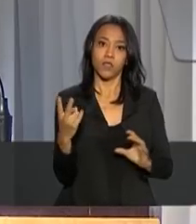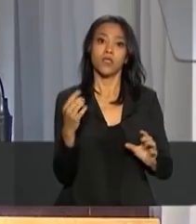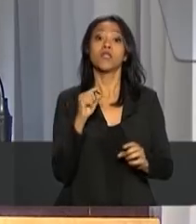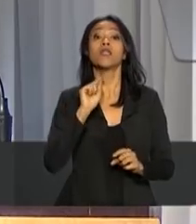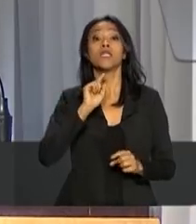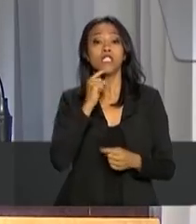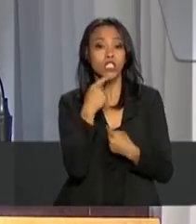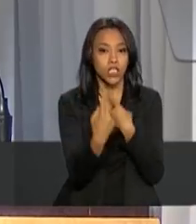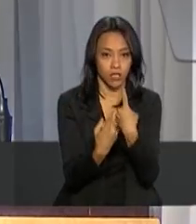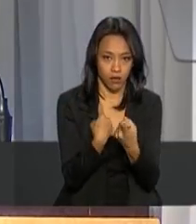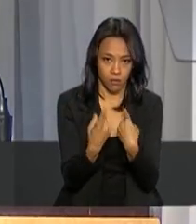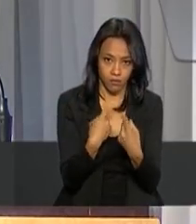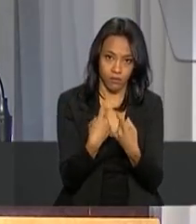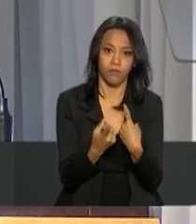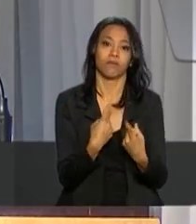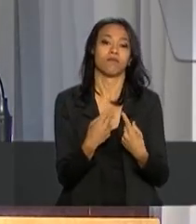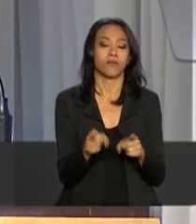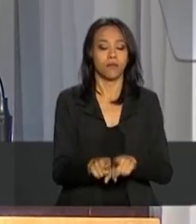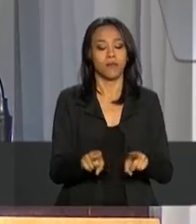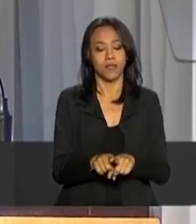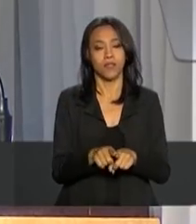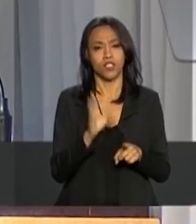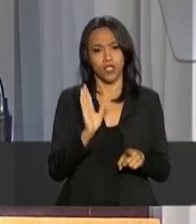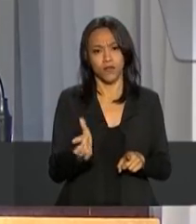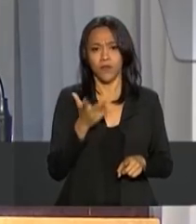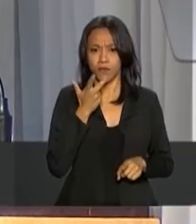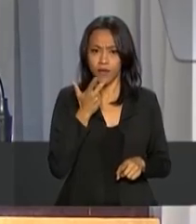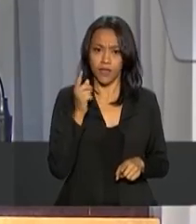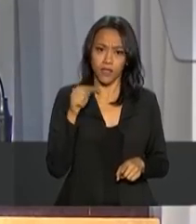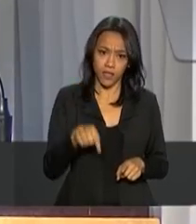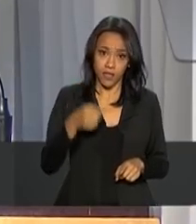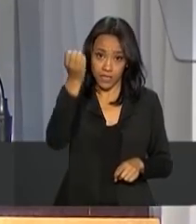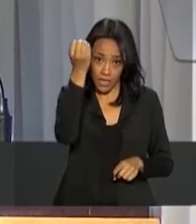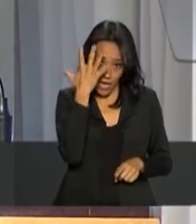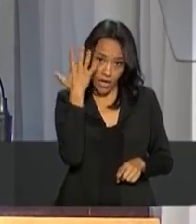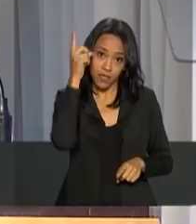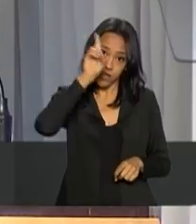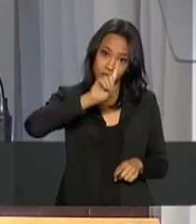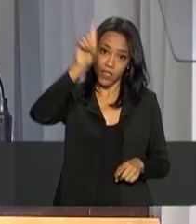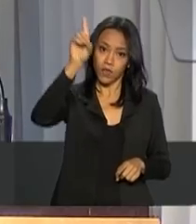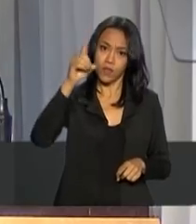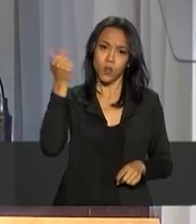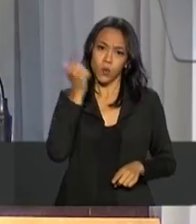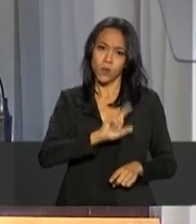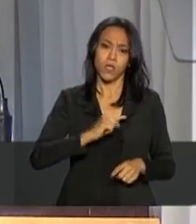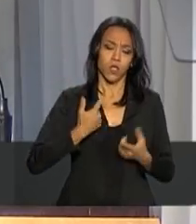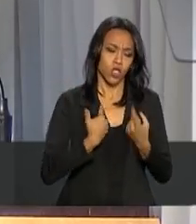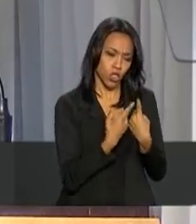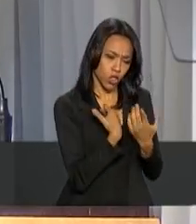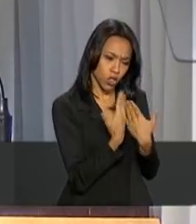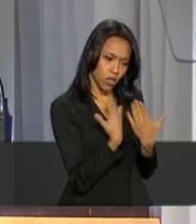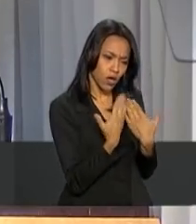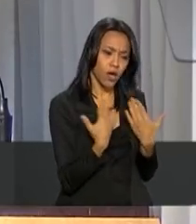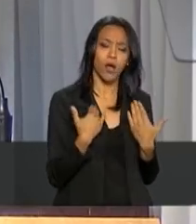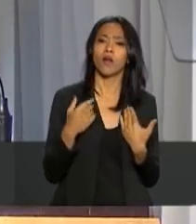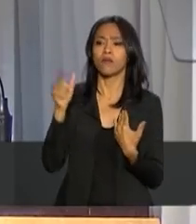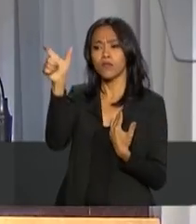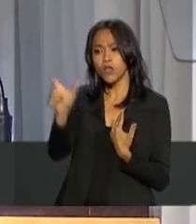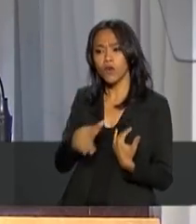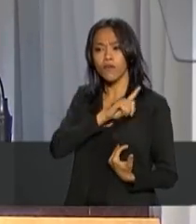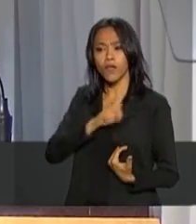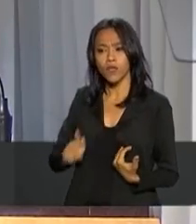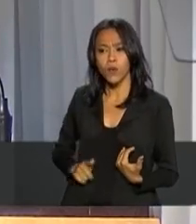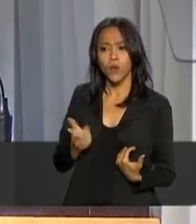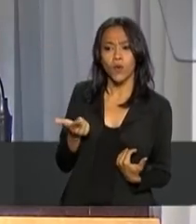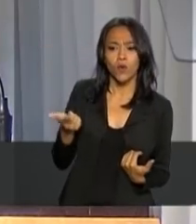diálogo, não é? Aqui foi ressaltado, com a graça de Deus, a minha capacidade de diálogo, diálogo que a governadora tem, que o Greca tem, que